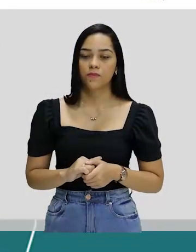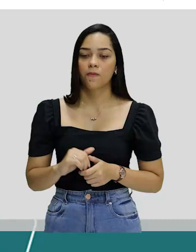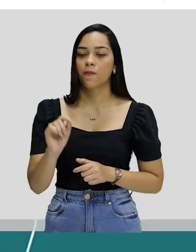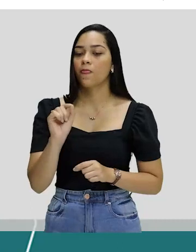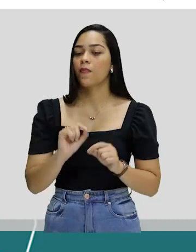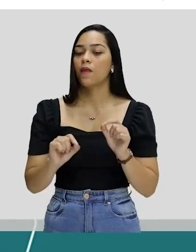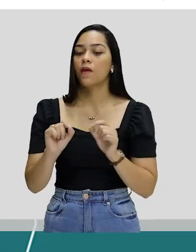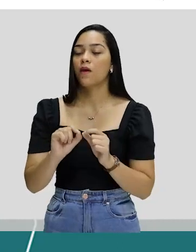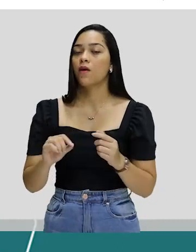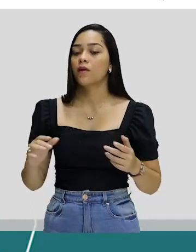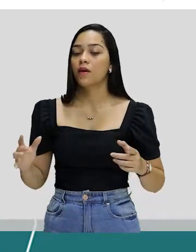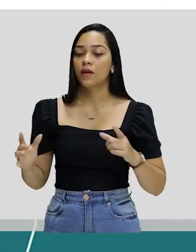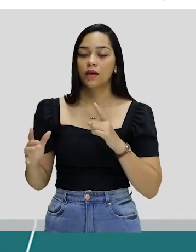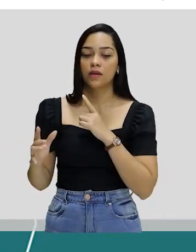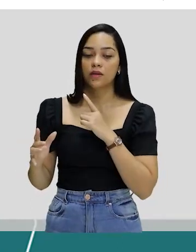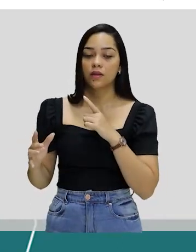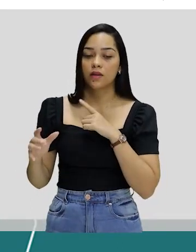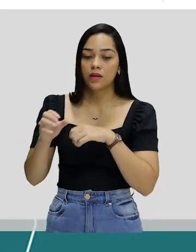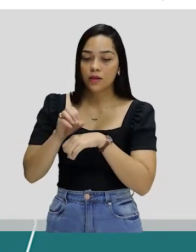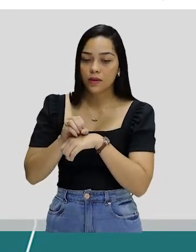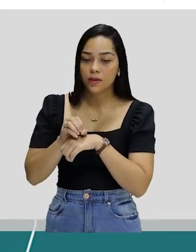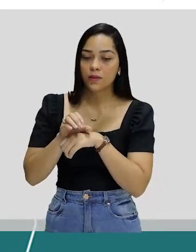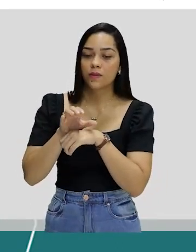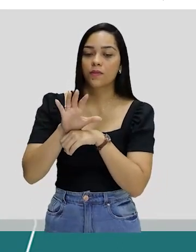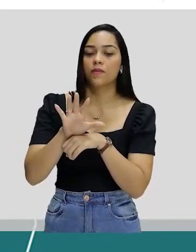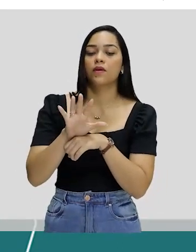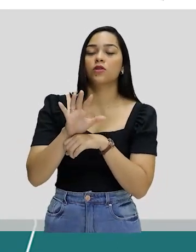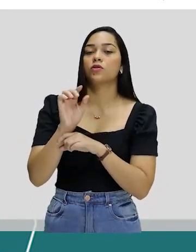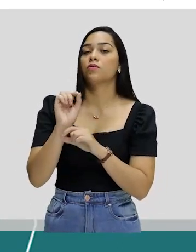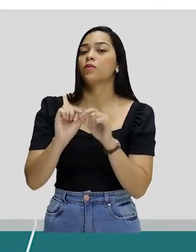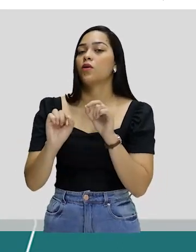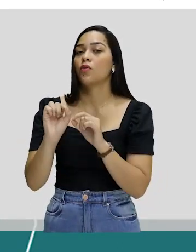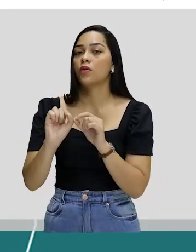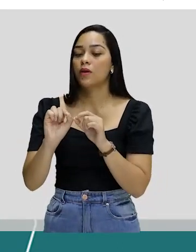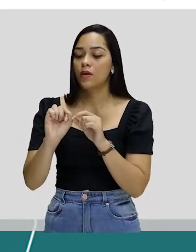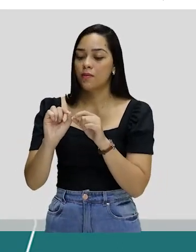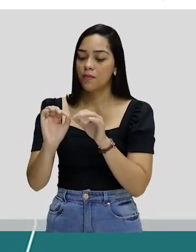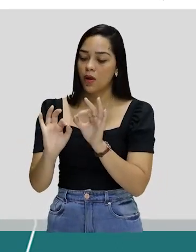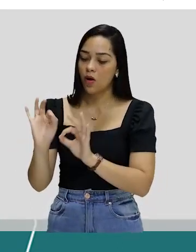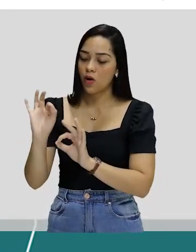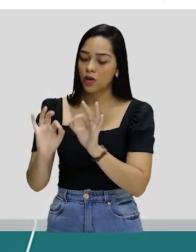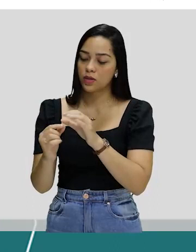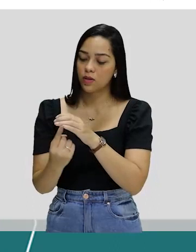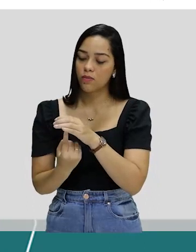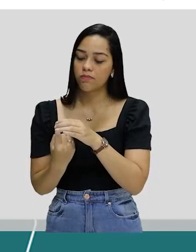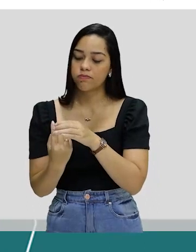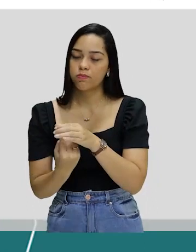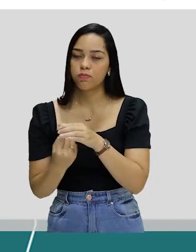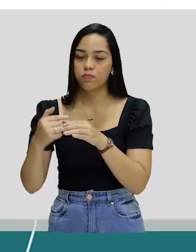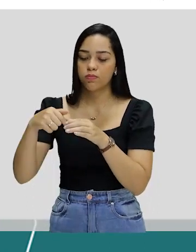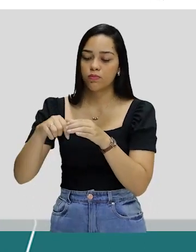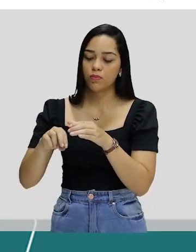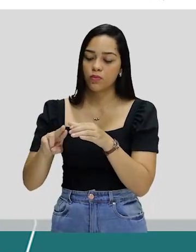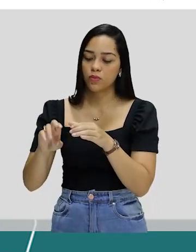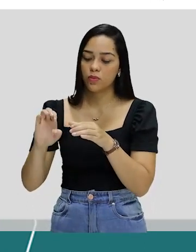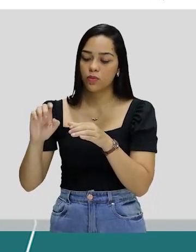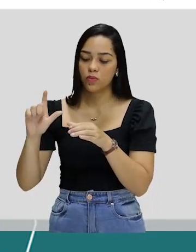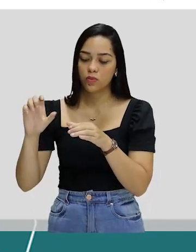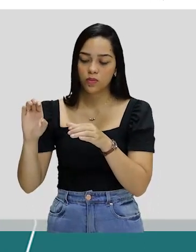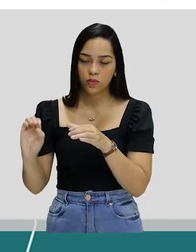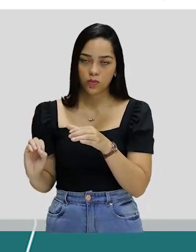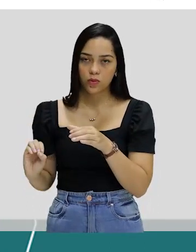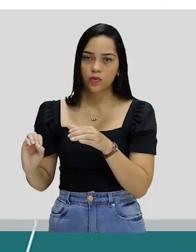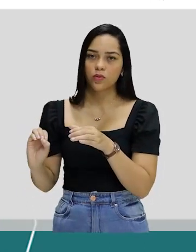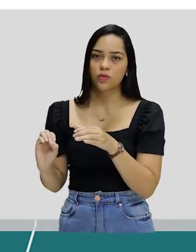Átomo pai é um átomo extremamente instável, né? E por que instável? Porque ele emite radiação.